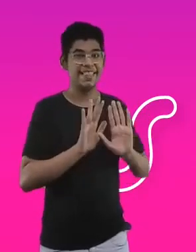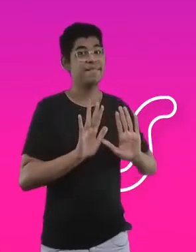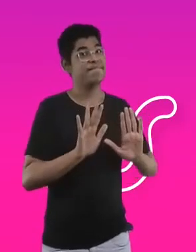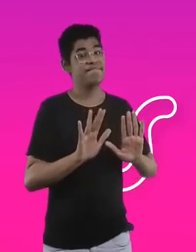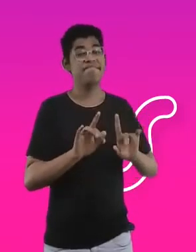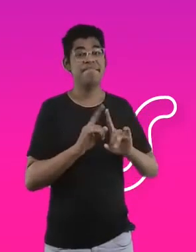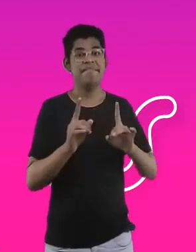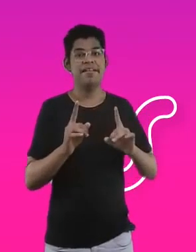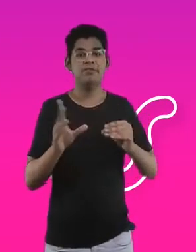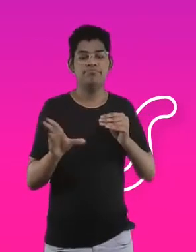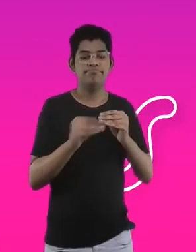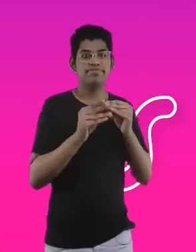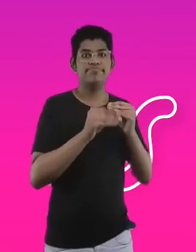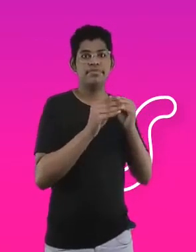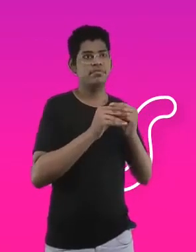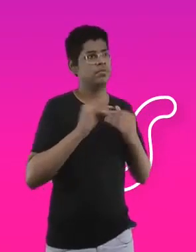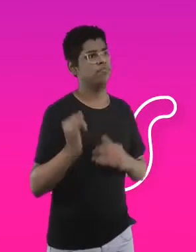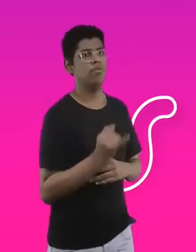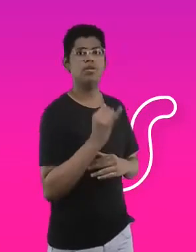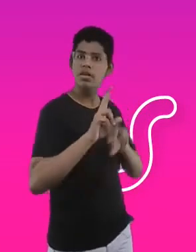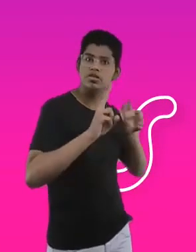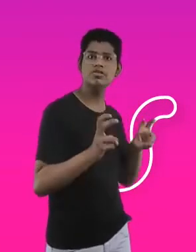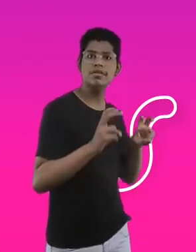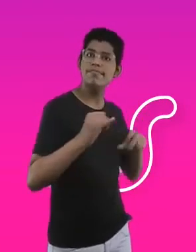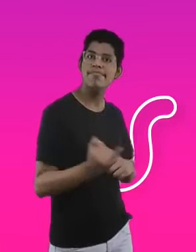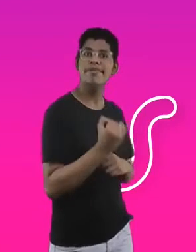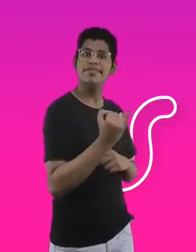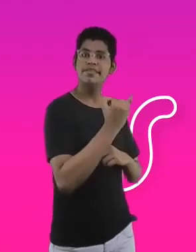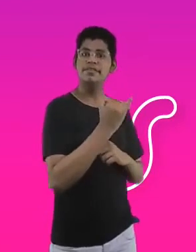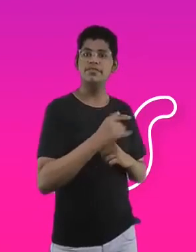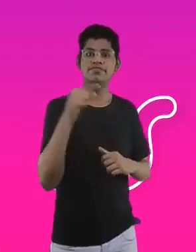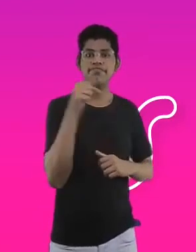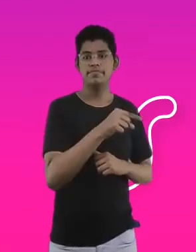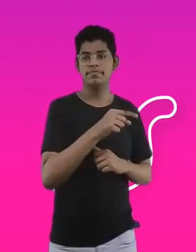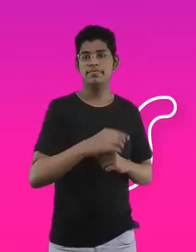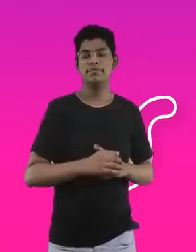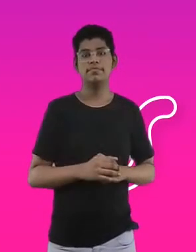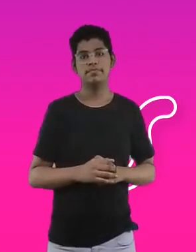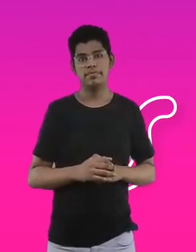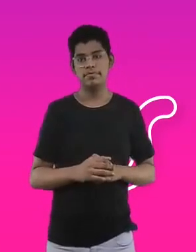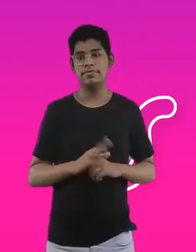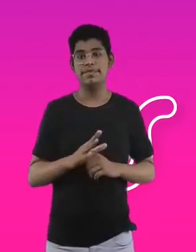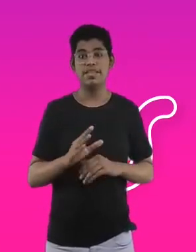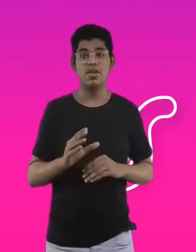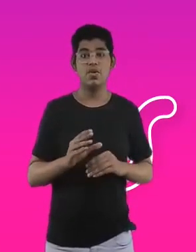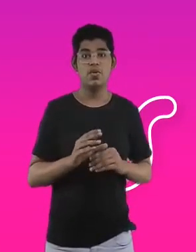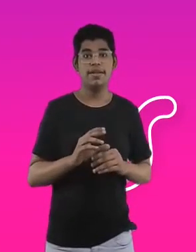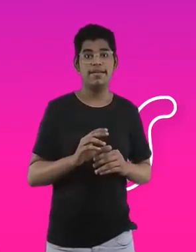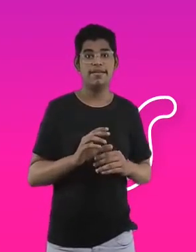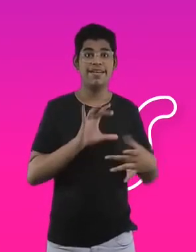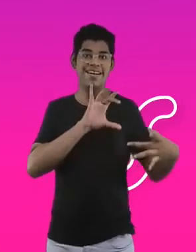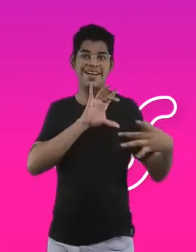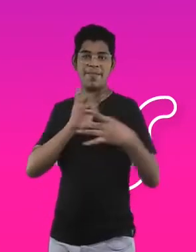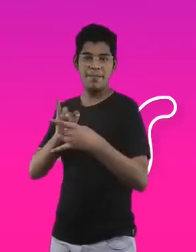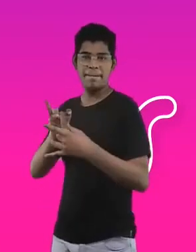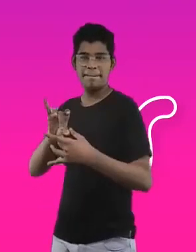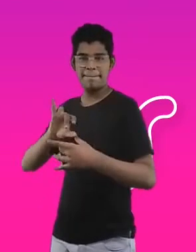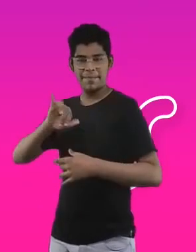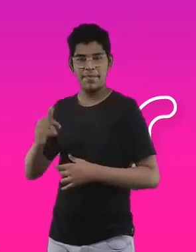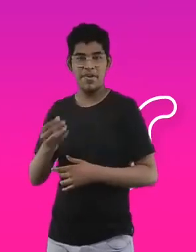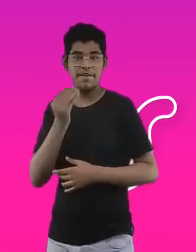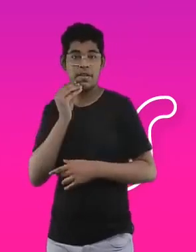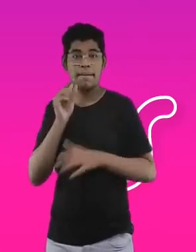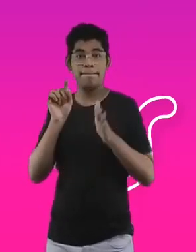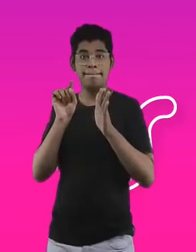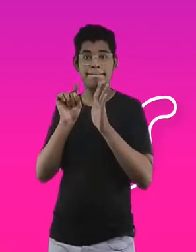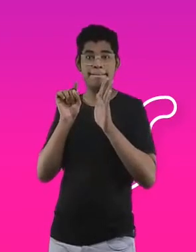elementos, né, super importantes, e aí fazendo, né, puxando um gancho para uma outra pergunta, e aí trazendo o que você fala sobre,